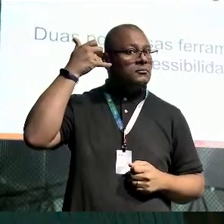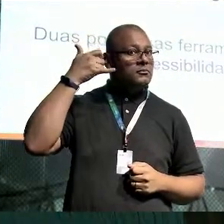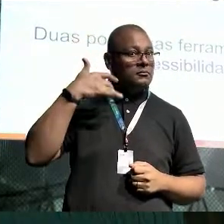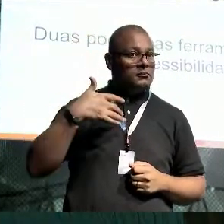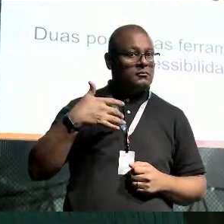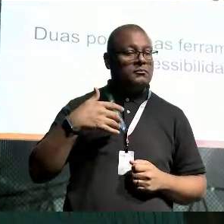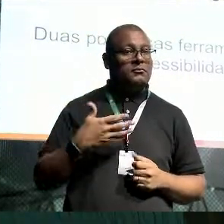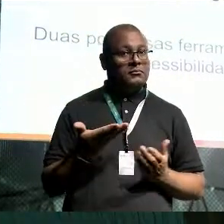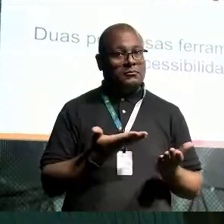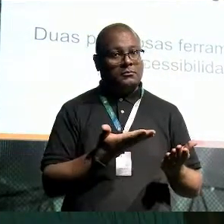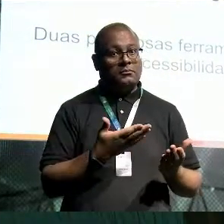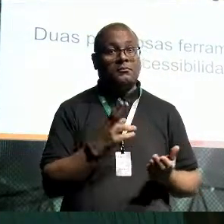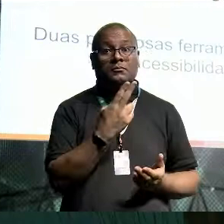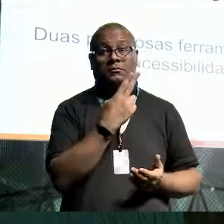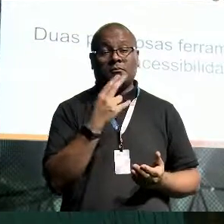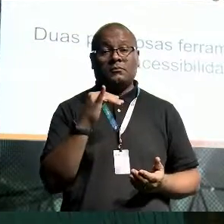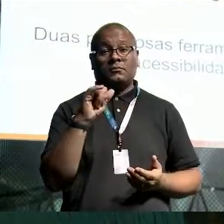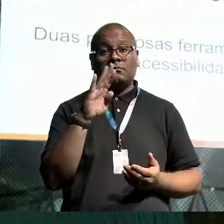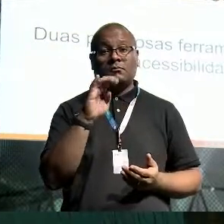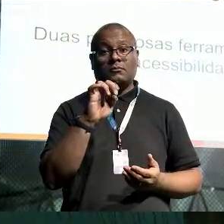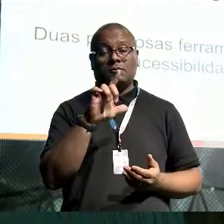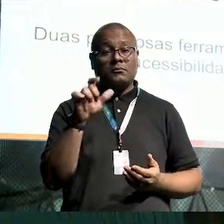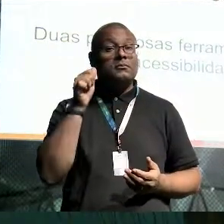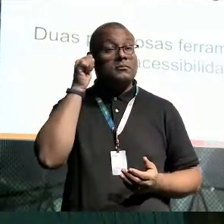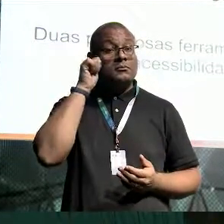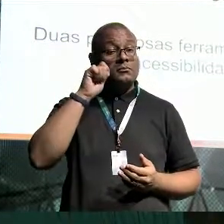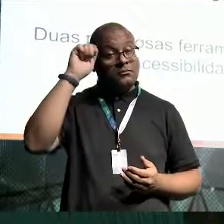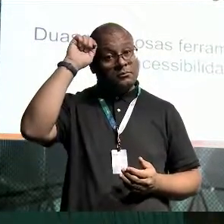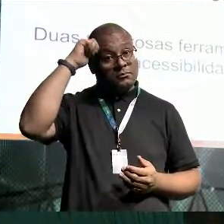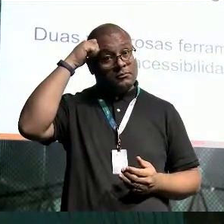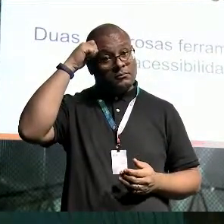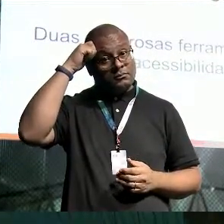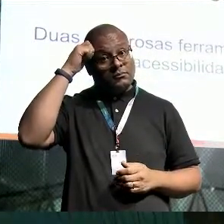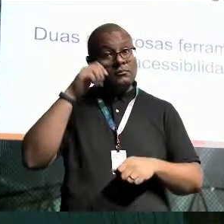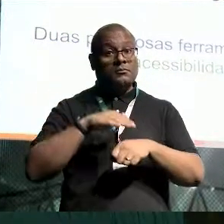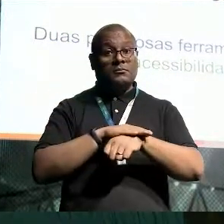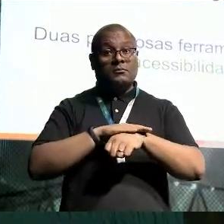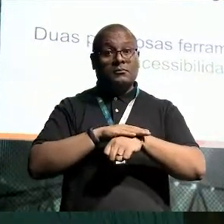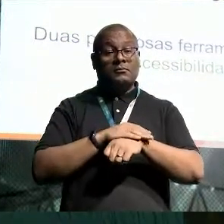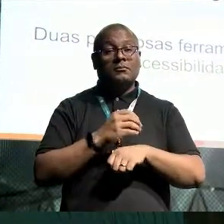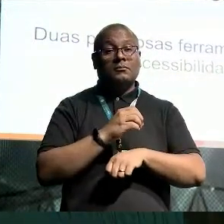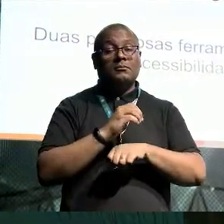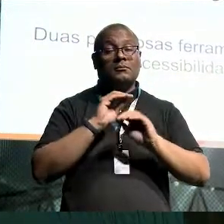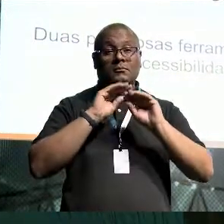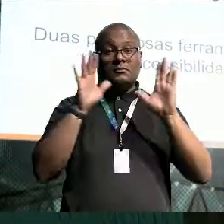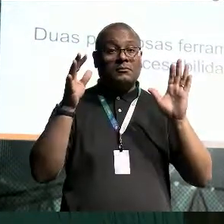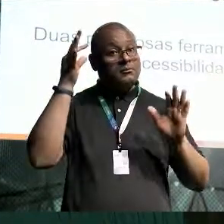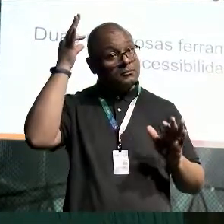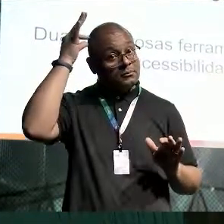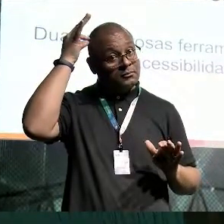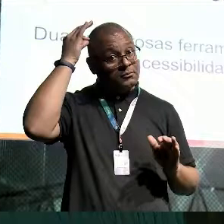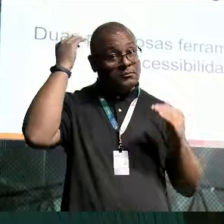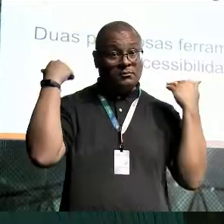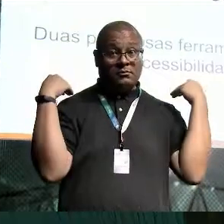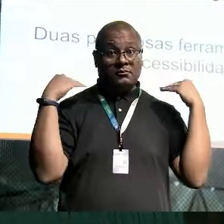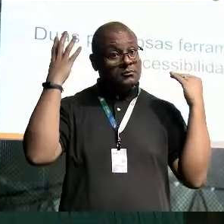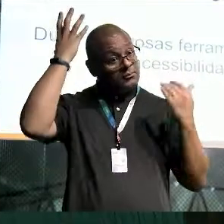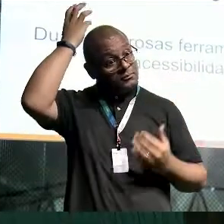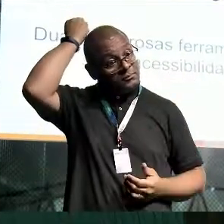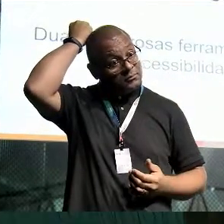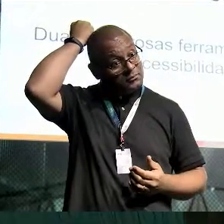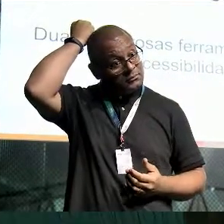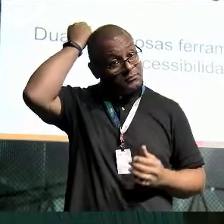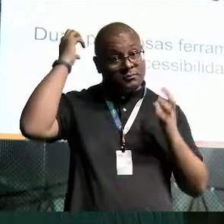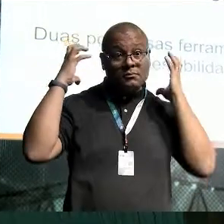autodescrição. Meu nome é Isabel Mendes, eu sou uma mulher negra de pele clara, eu tenho cabelo comprido, hoje está